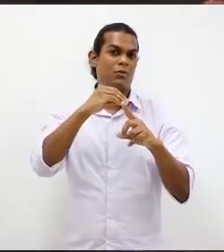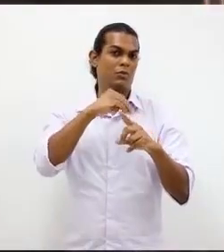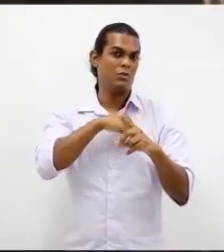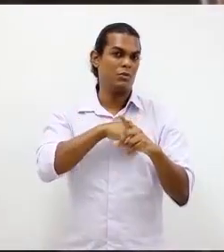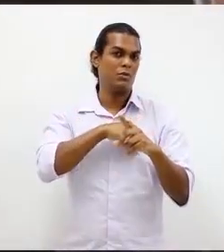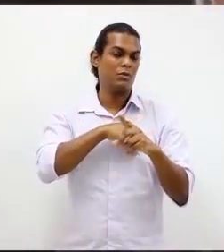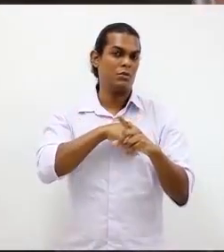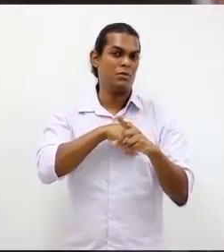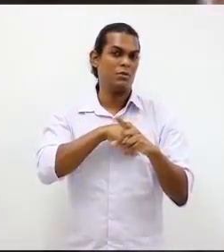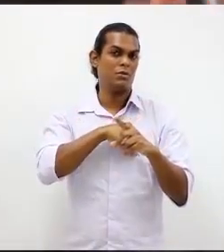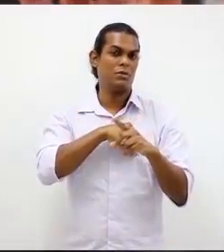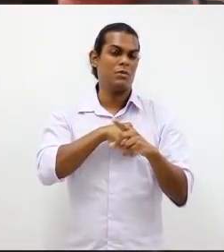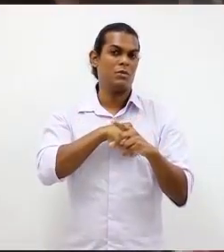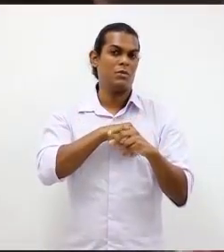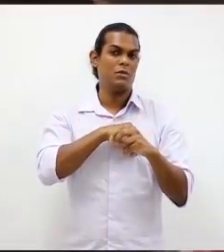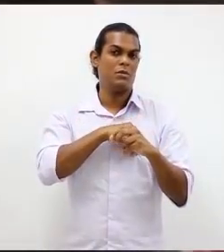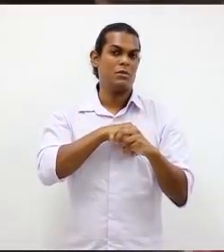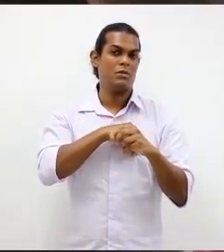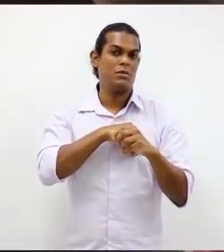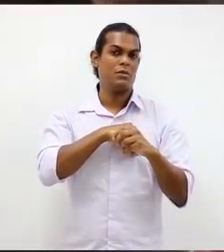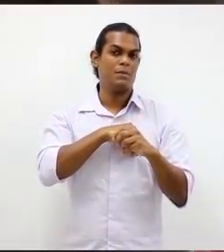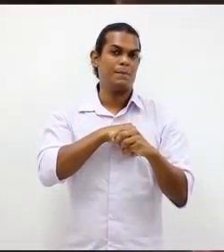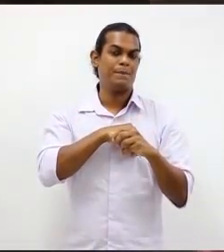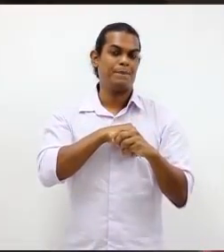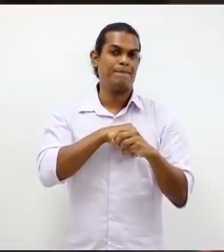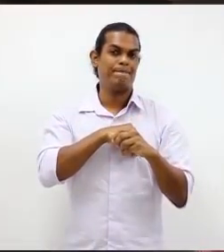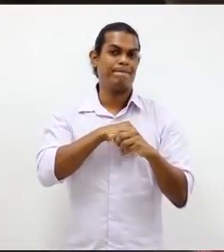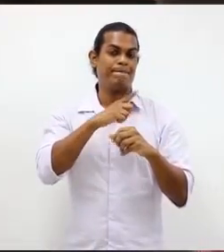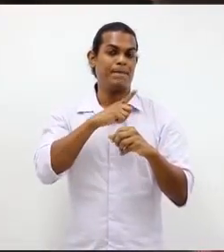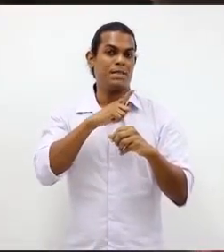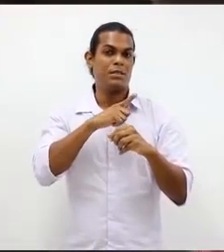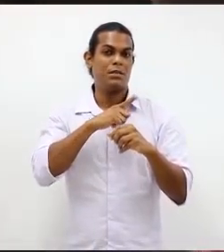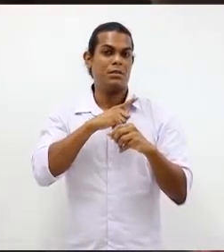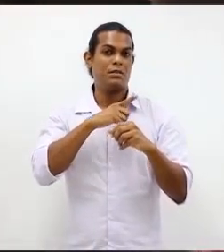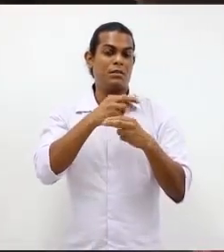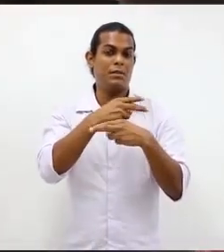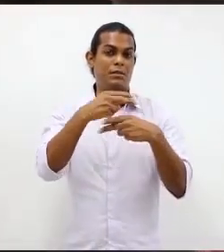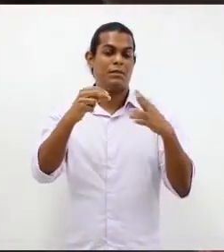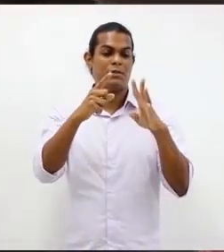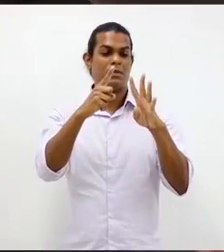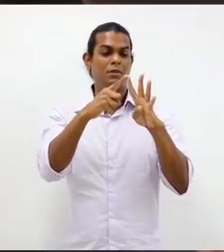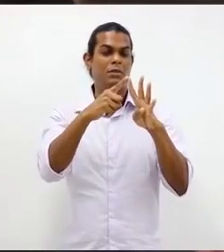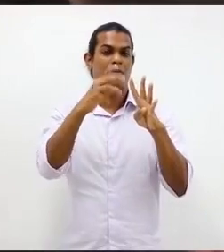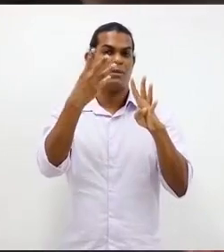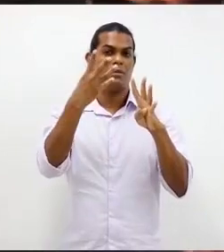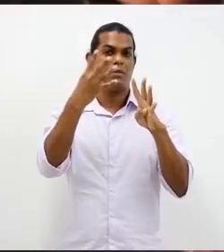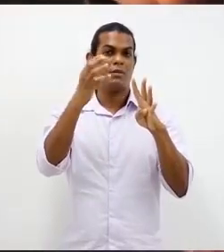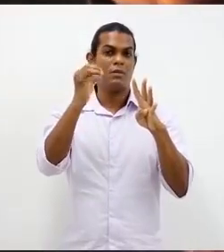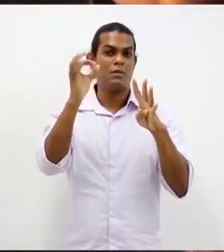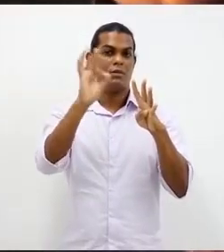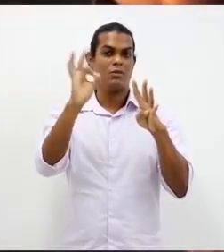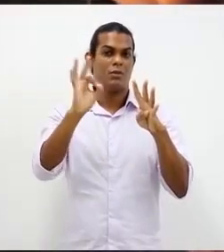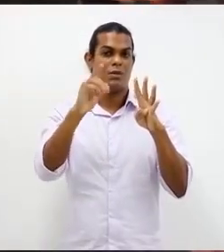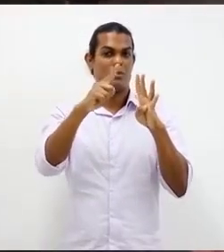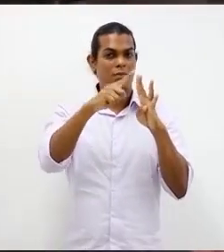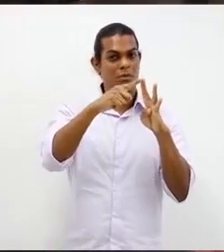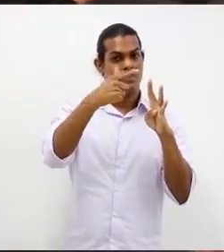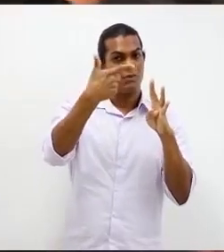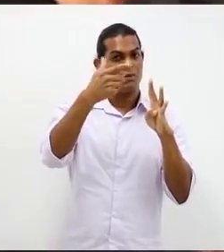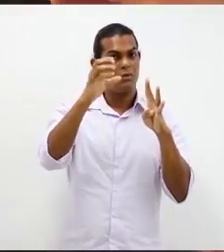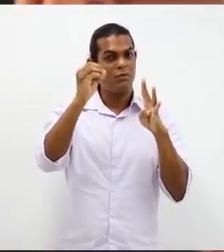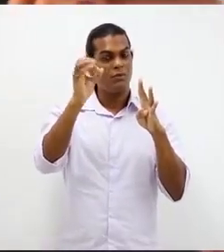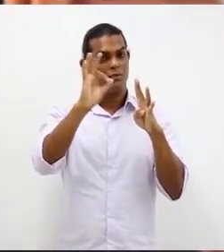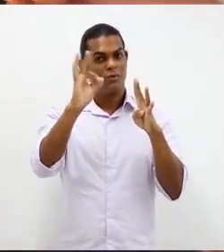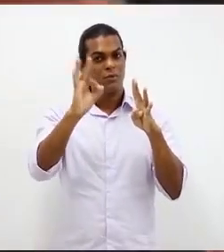de insalubridade, ele está por níveis. 40% grau máximo, 20% grau